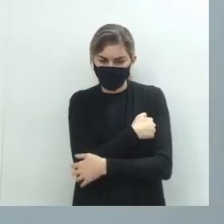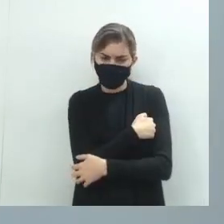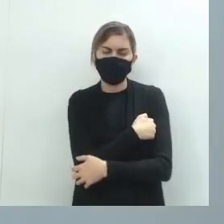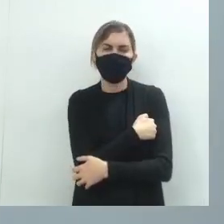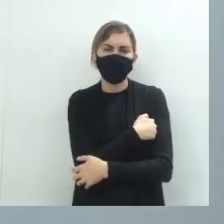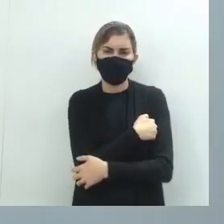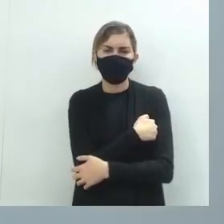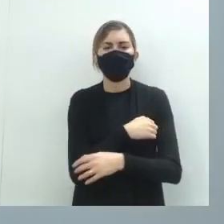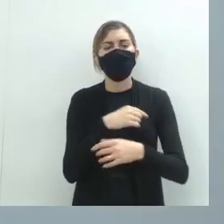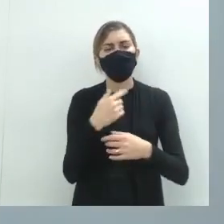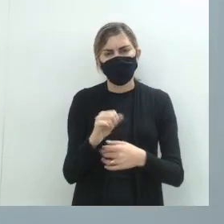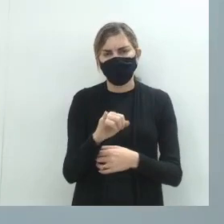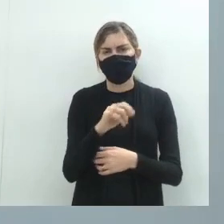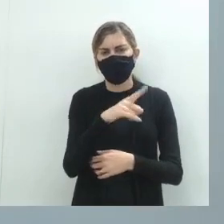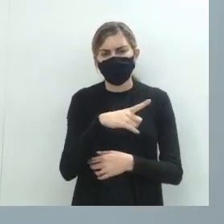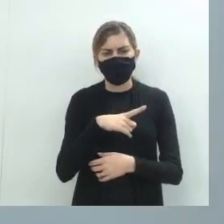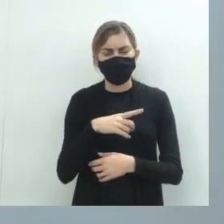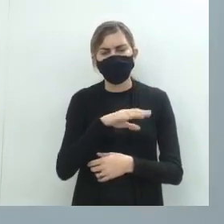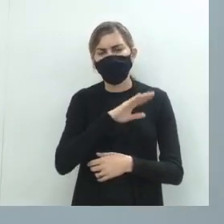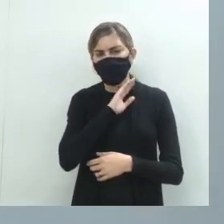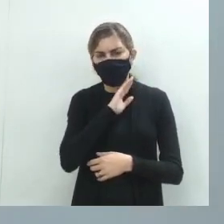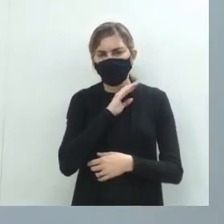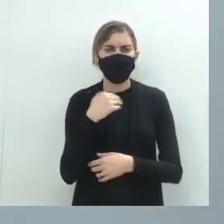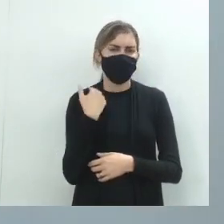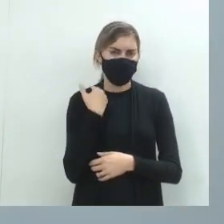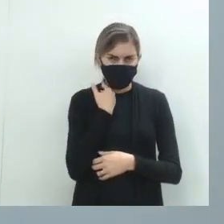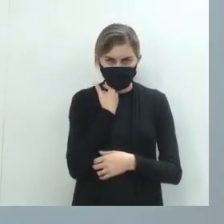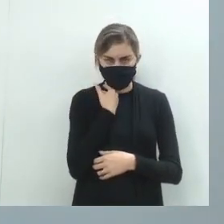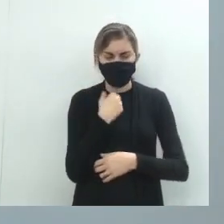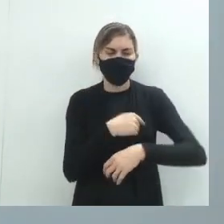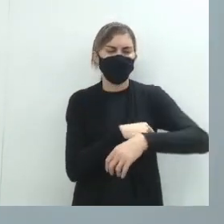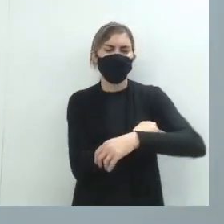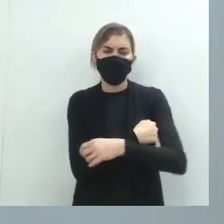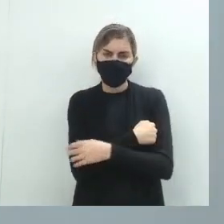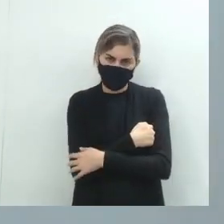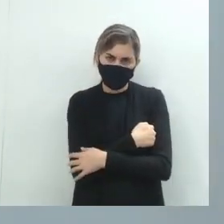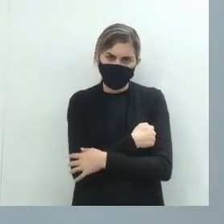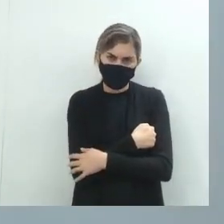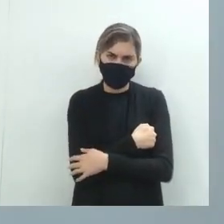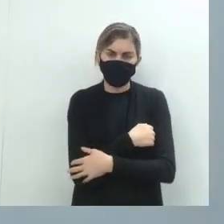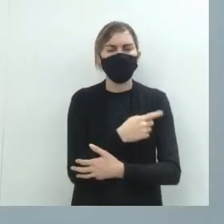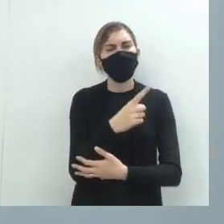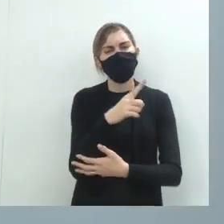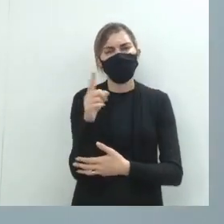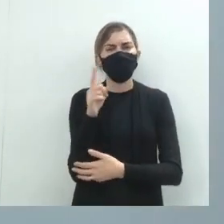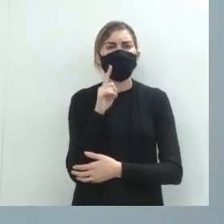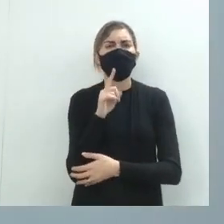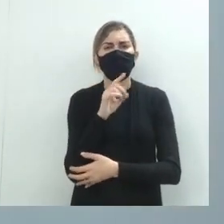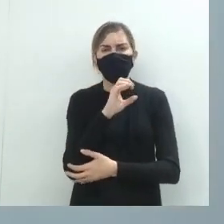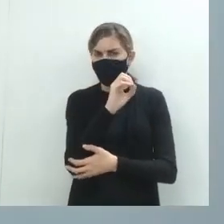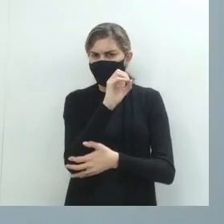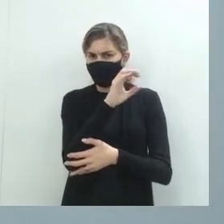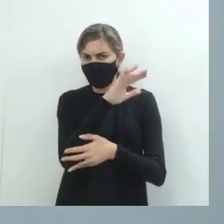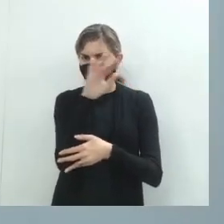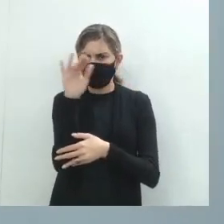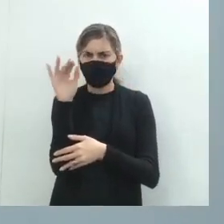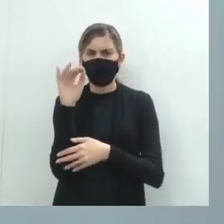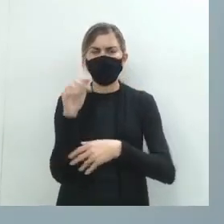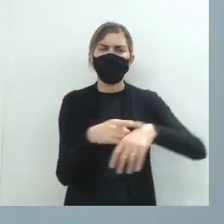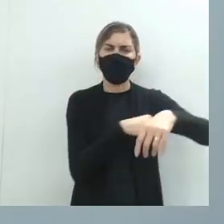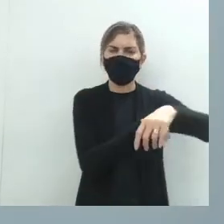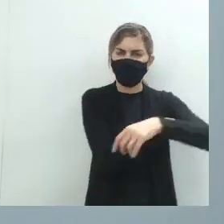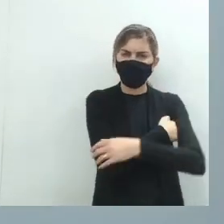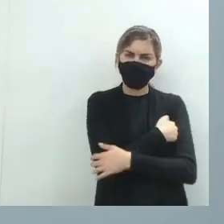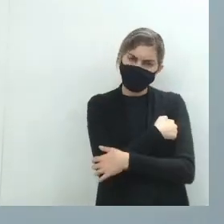dele. Então, se ele tiver com febre, a mãe pega o termômetro clínico que está zerado, coloca